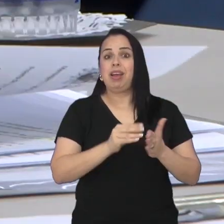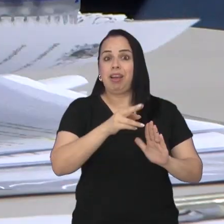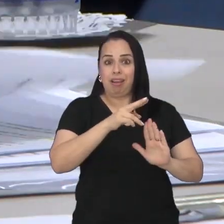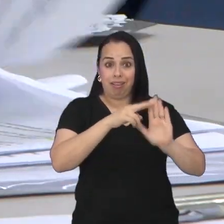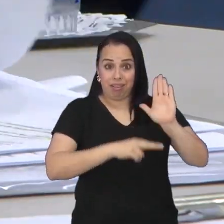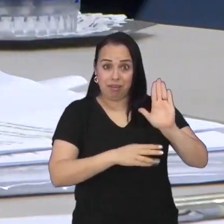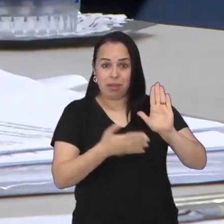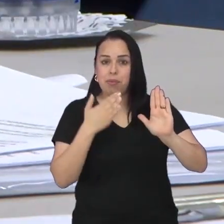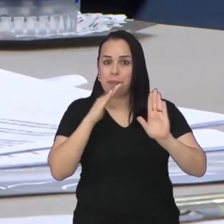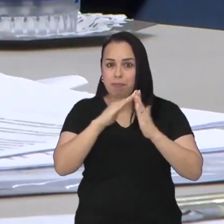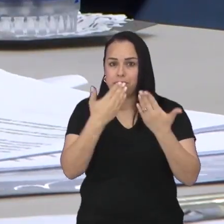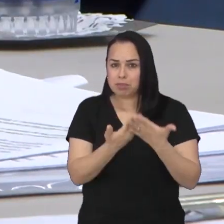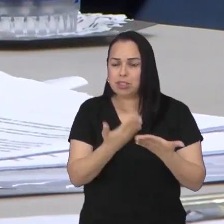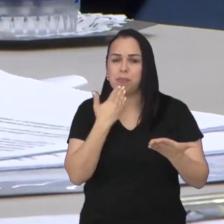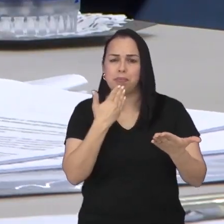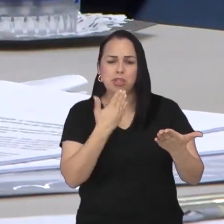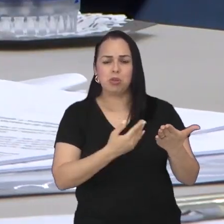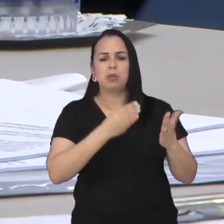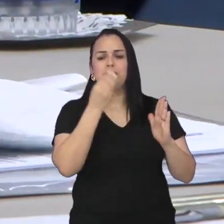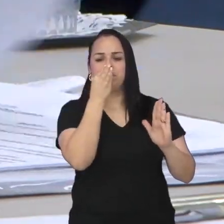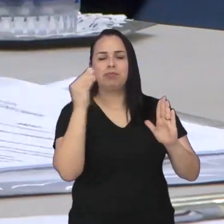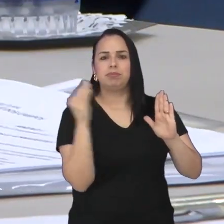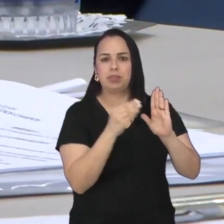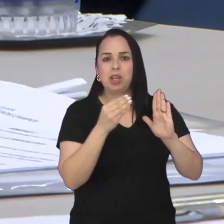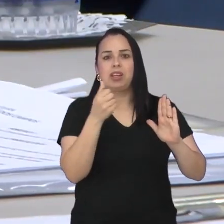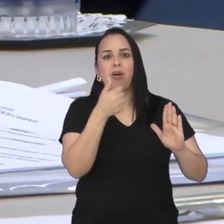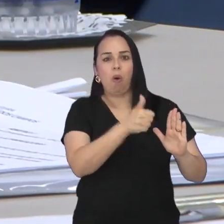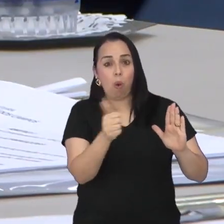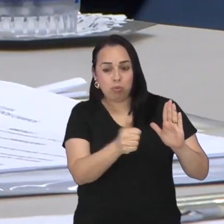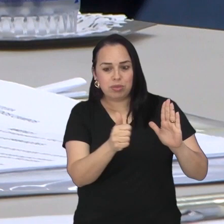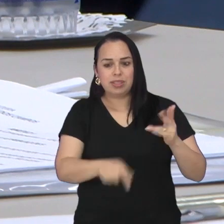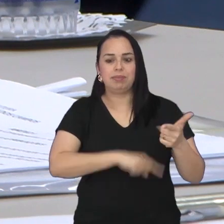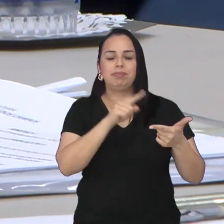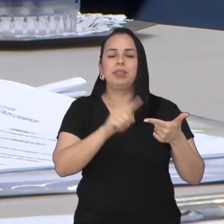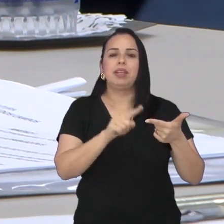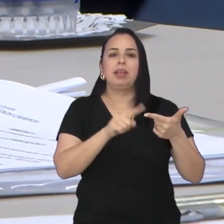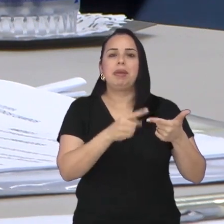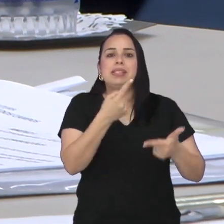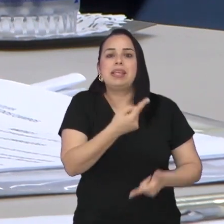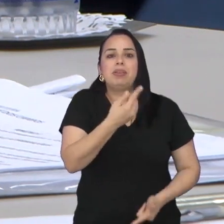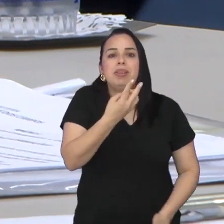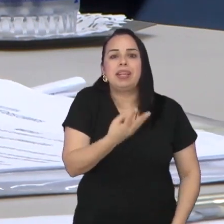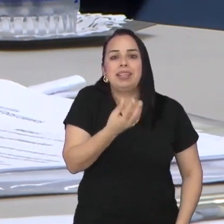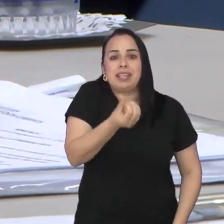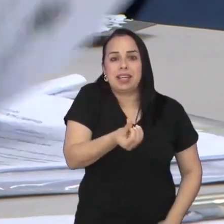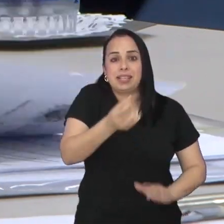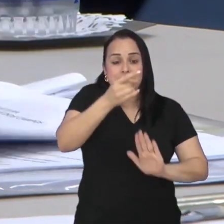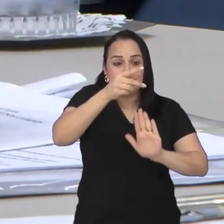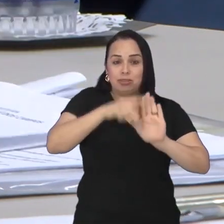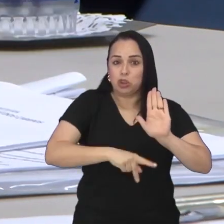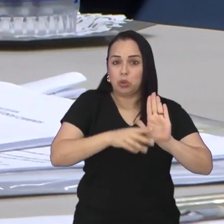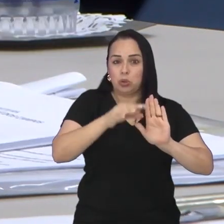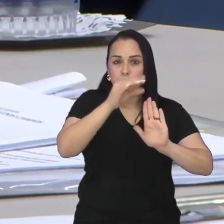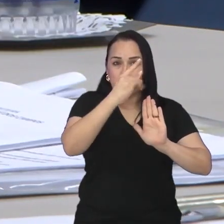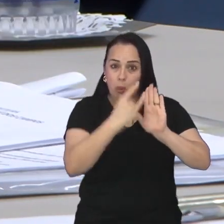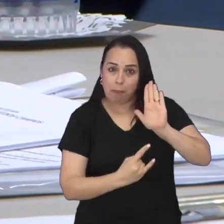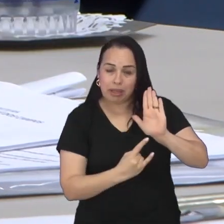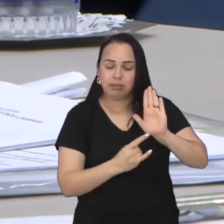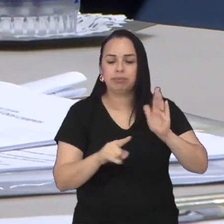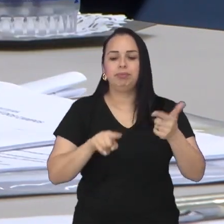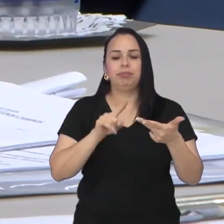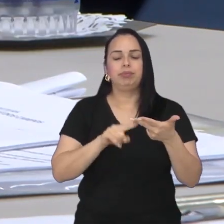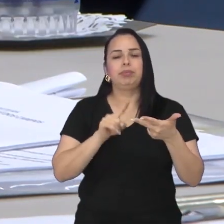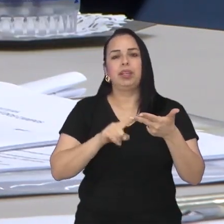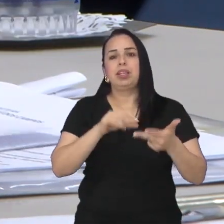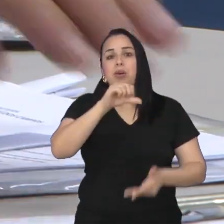Dos 136 documentos para leitura, 89 indicações apontam serviços, a maioria de manutenção em